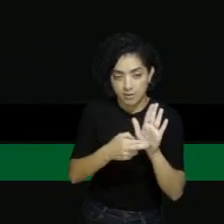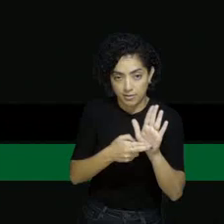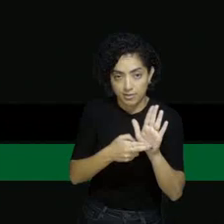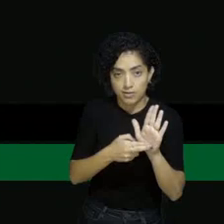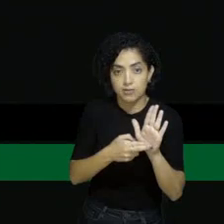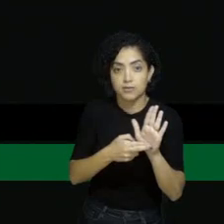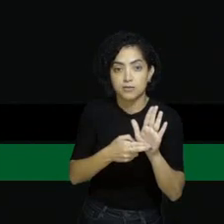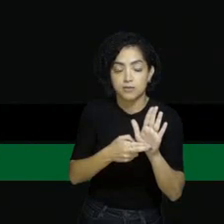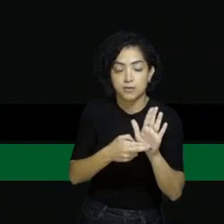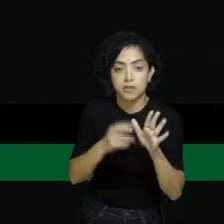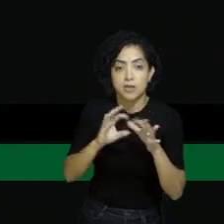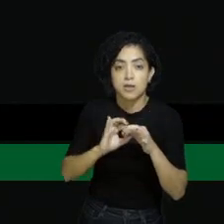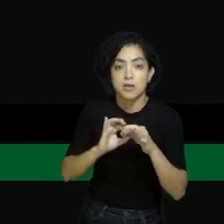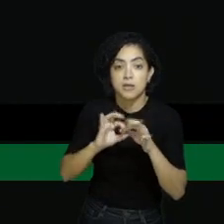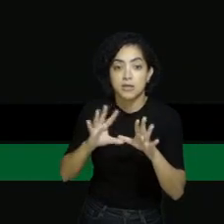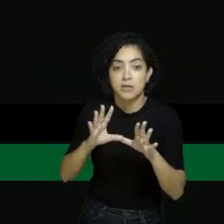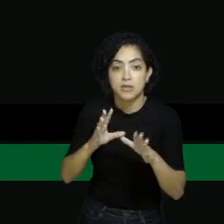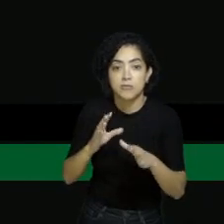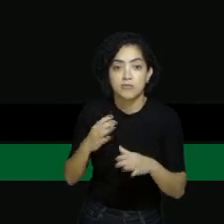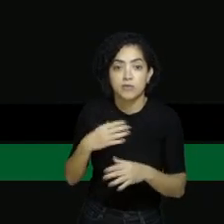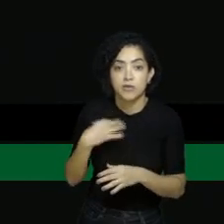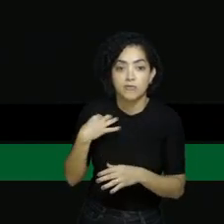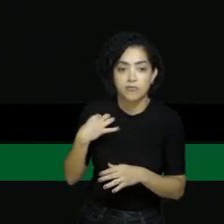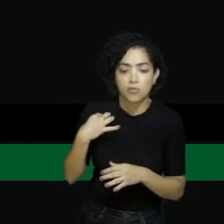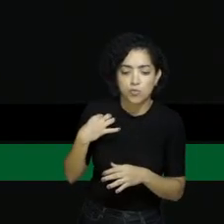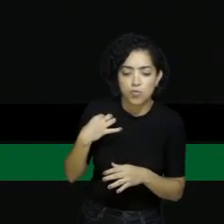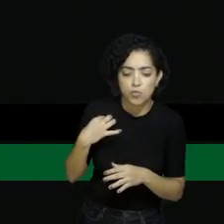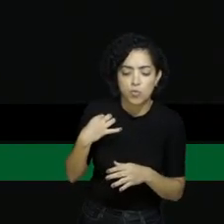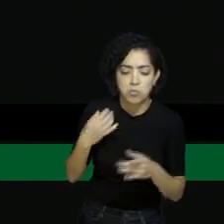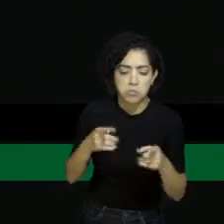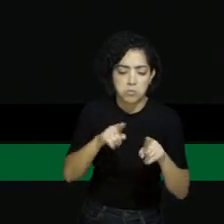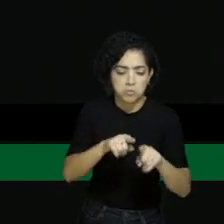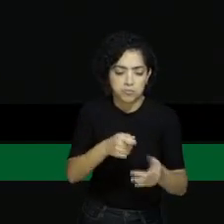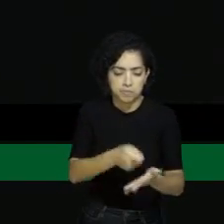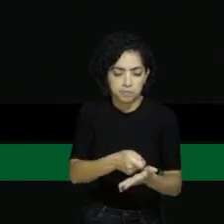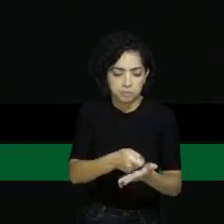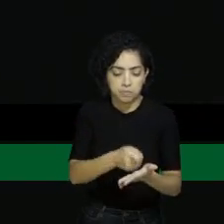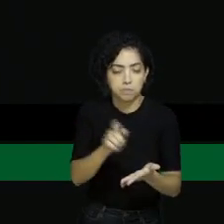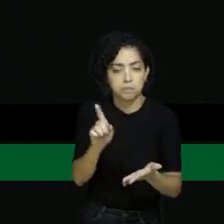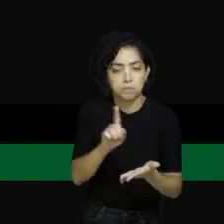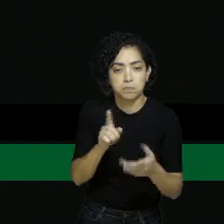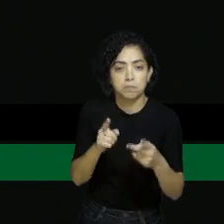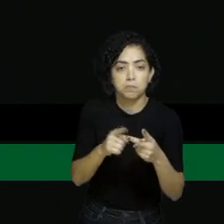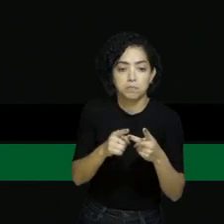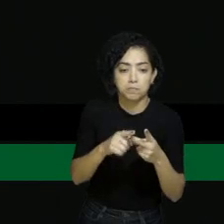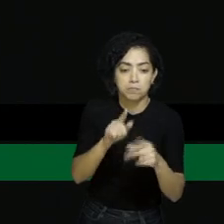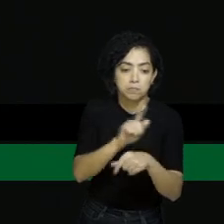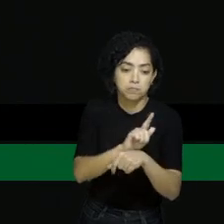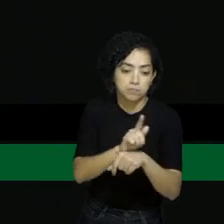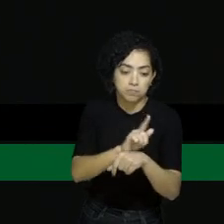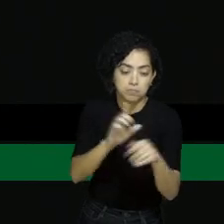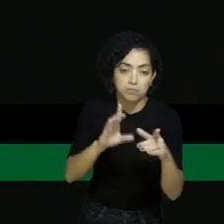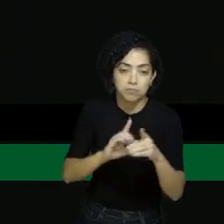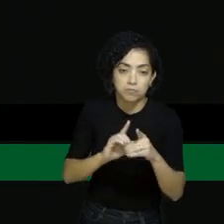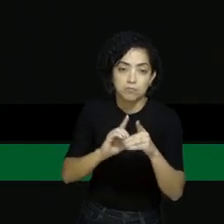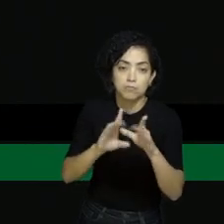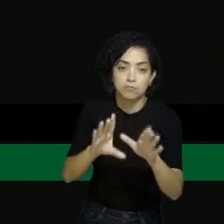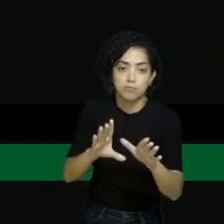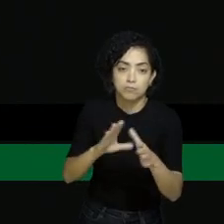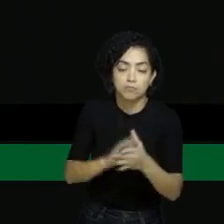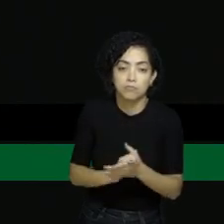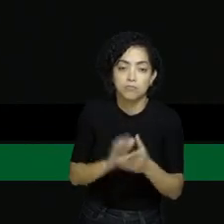adesão livre e voluntária. Ninguém se associa por obrigação. A gestão deve ser democrática.